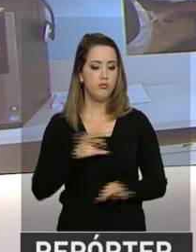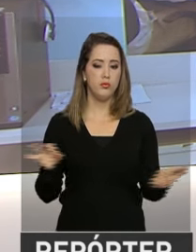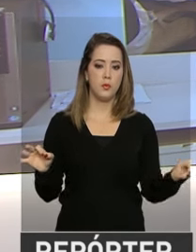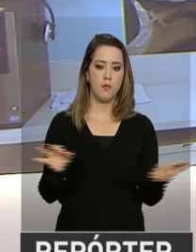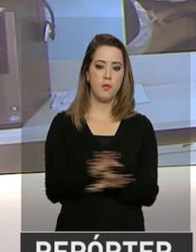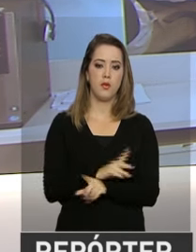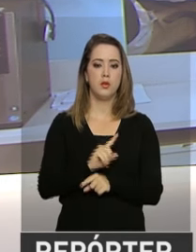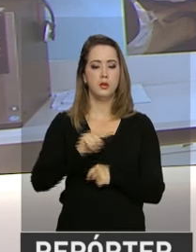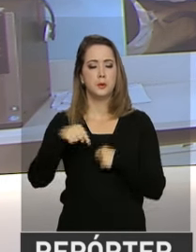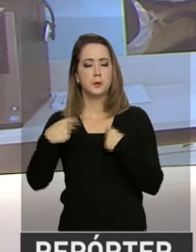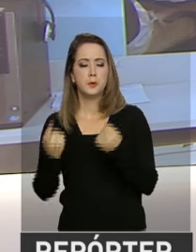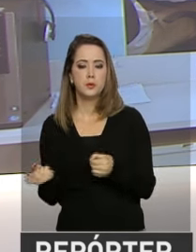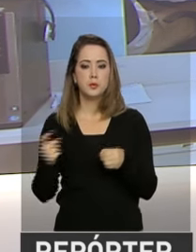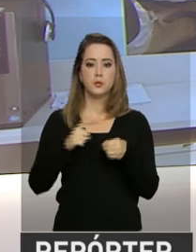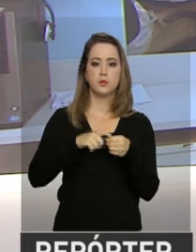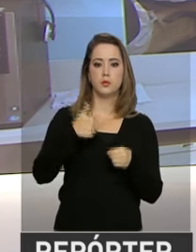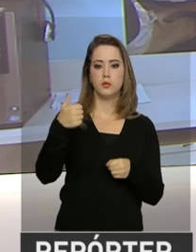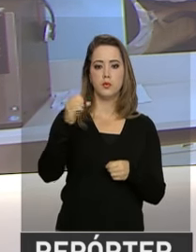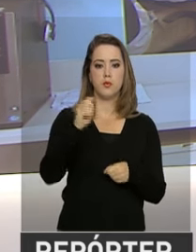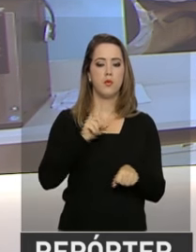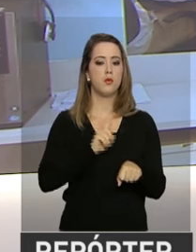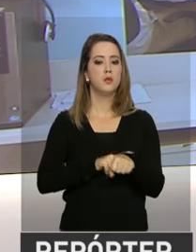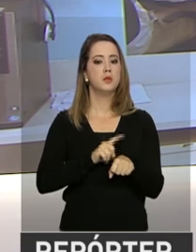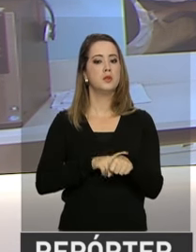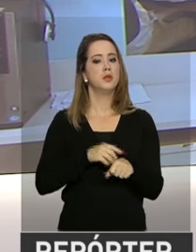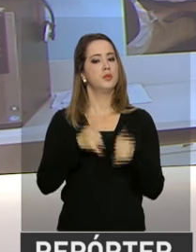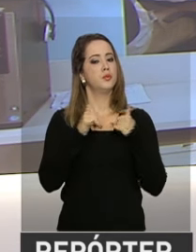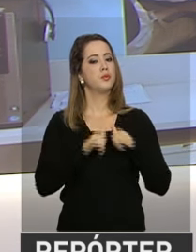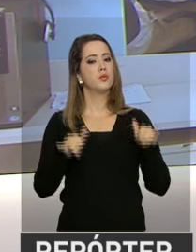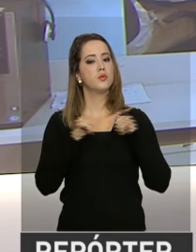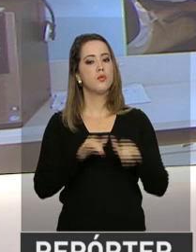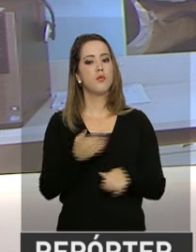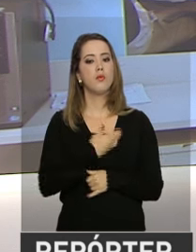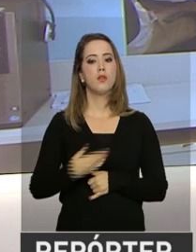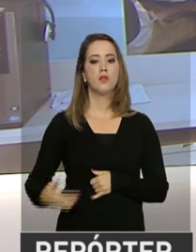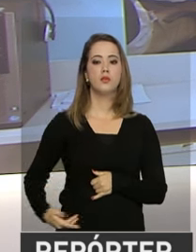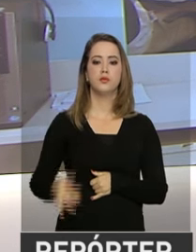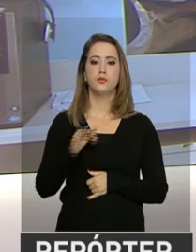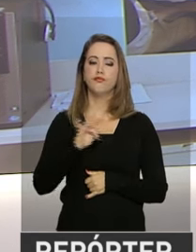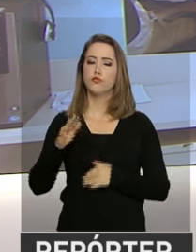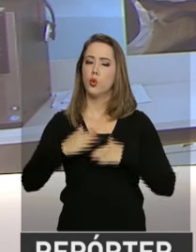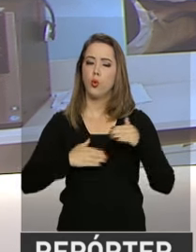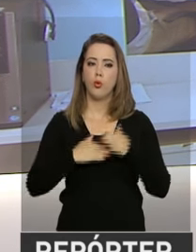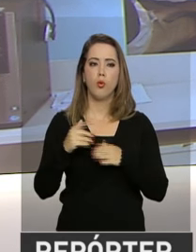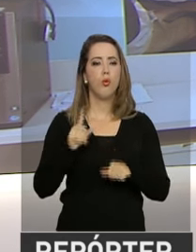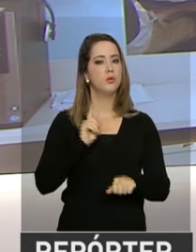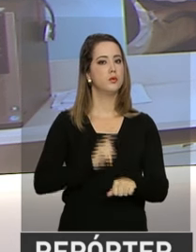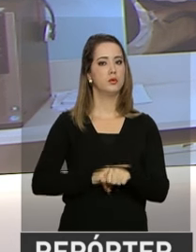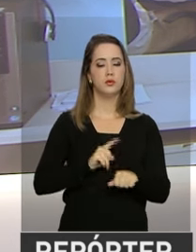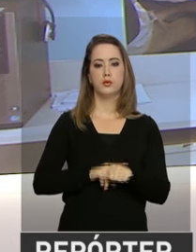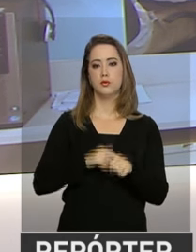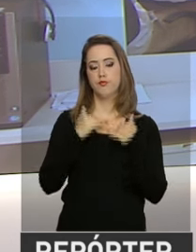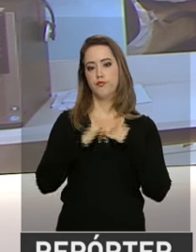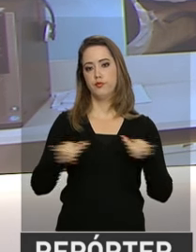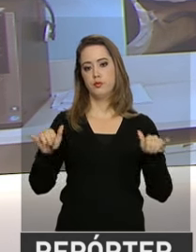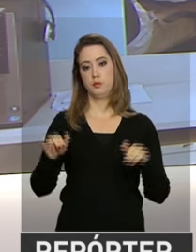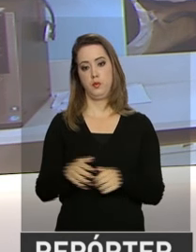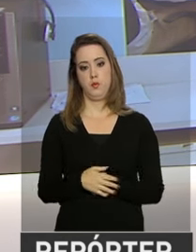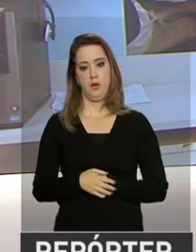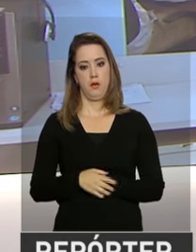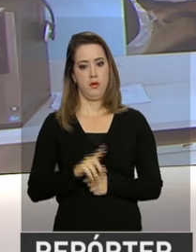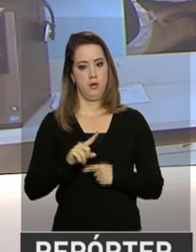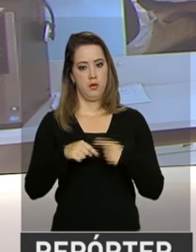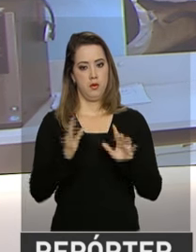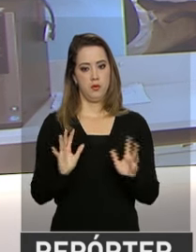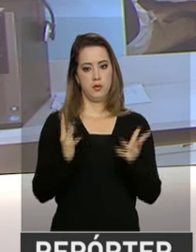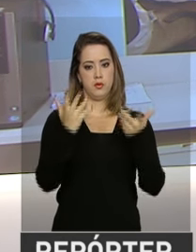por aqui, voltamos às 10 horas com o próximo boletim de notícias do governo federal ou a qualquer momento com outras informações com a transmissão da cerimônia